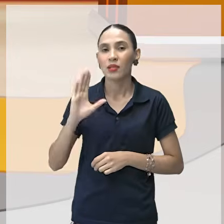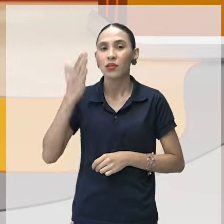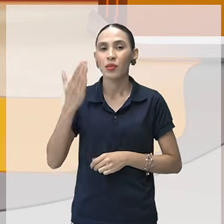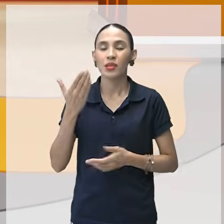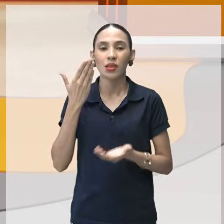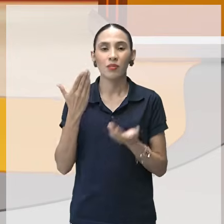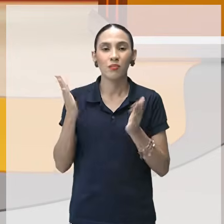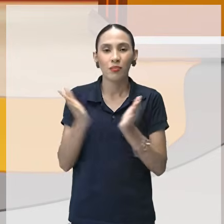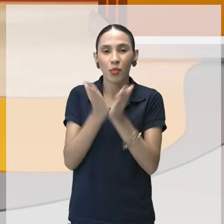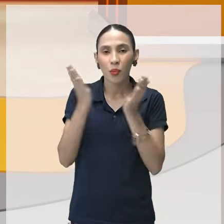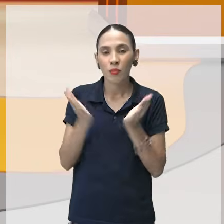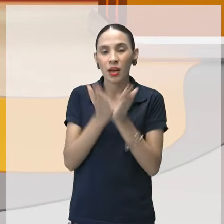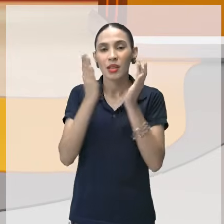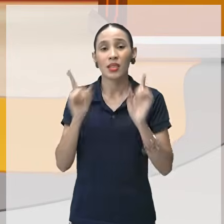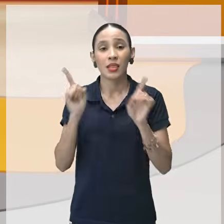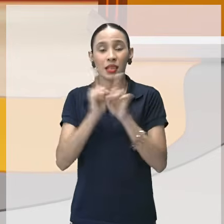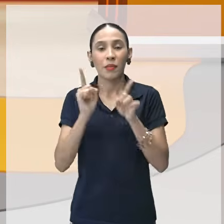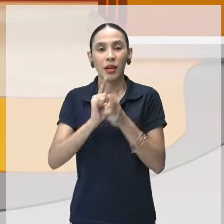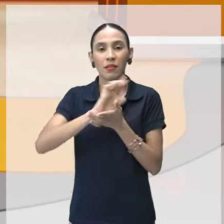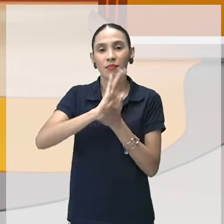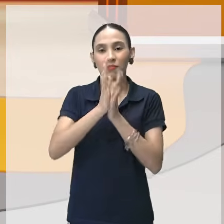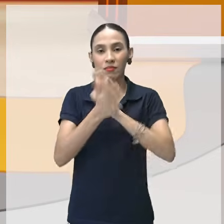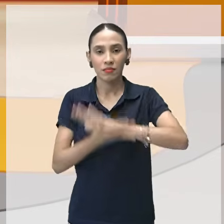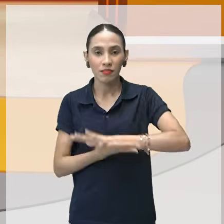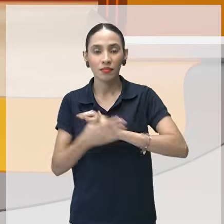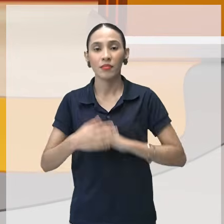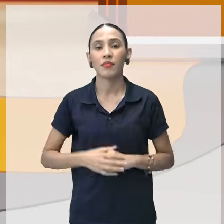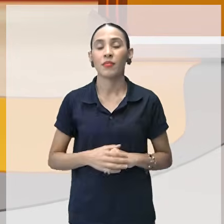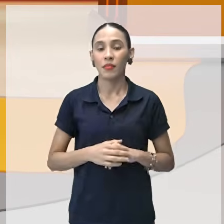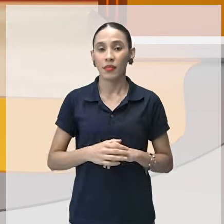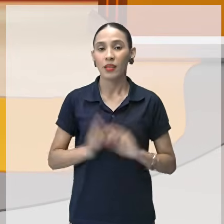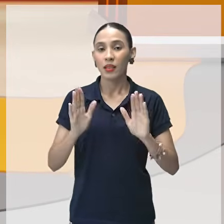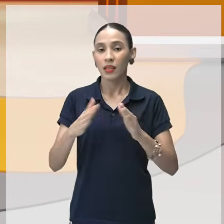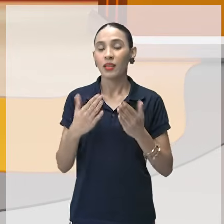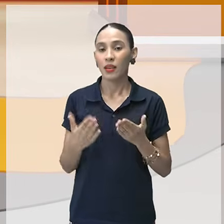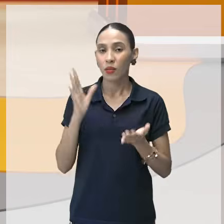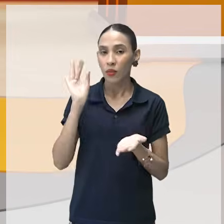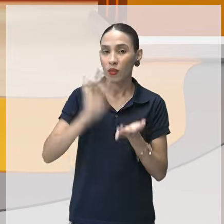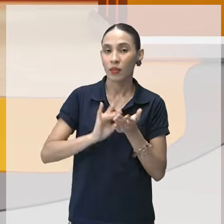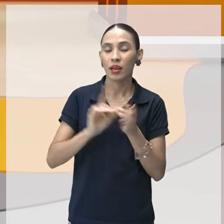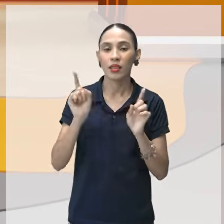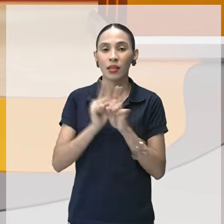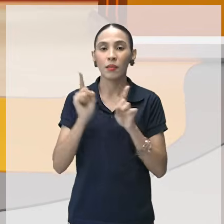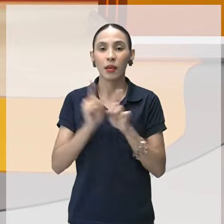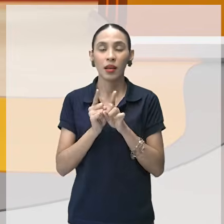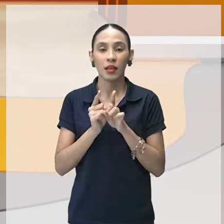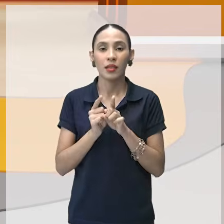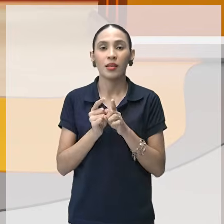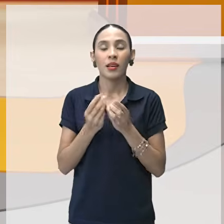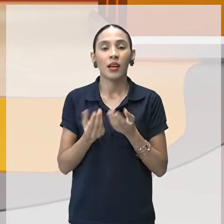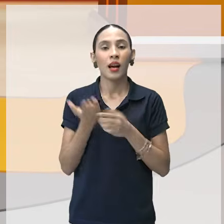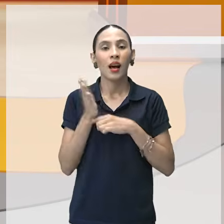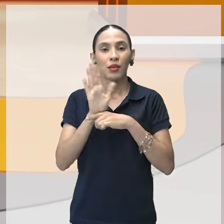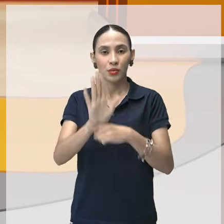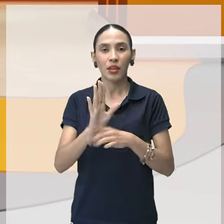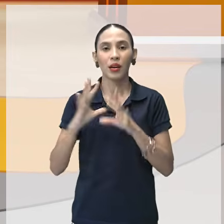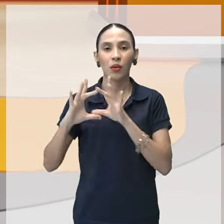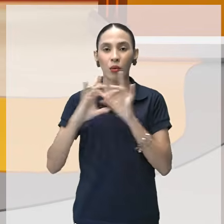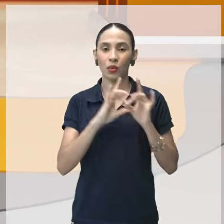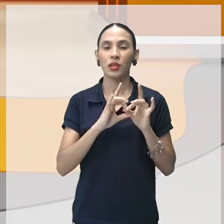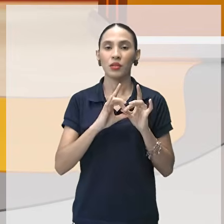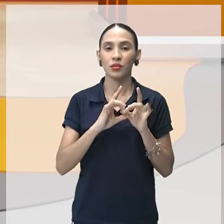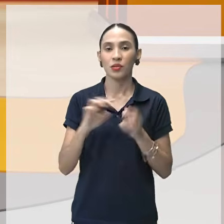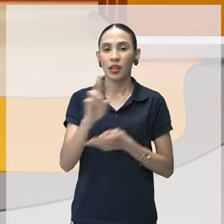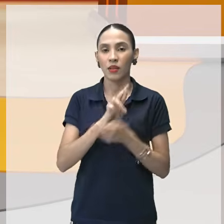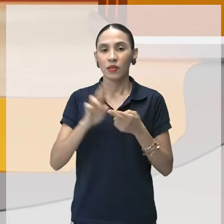de pobreza e também marginalização. Para confirmar e também para corroborar com esse contexto